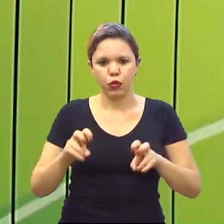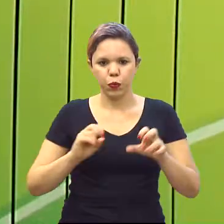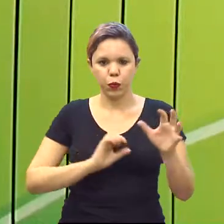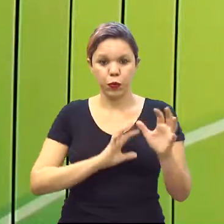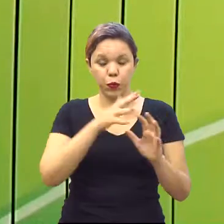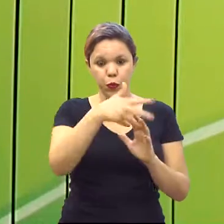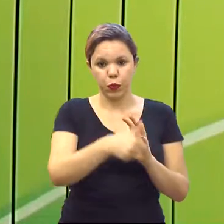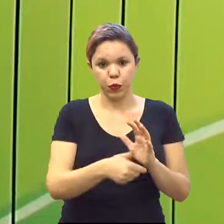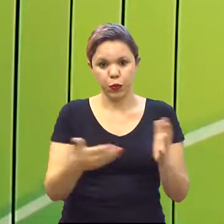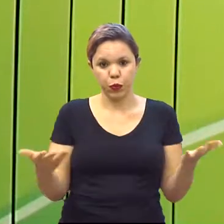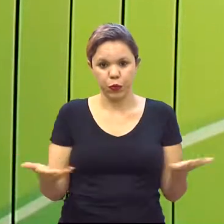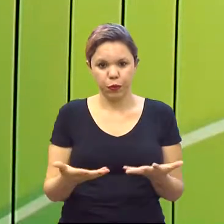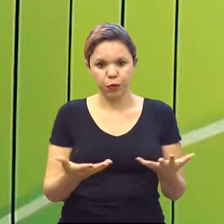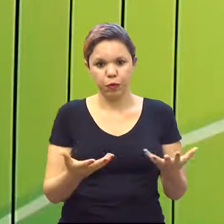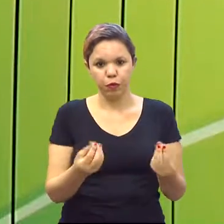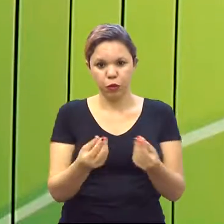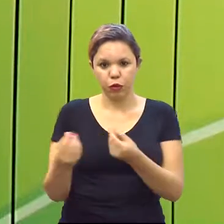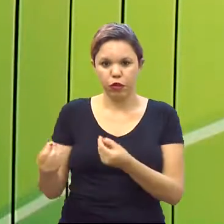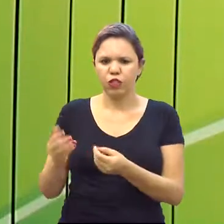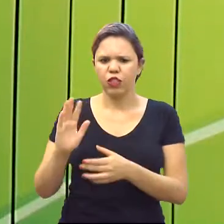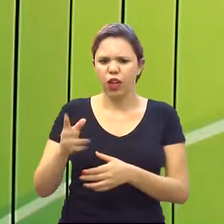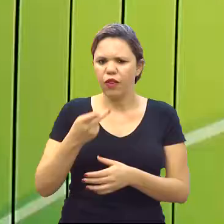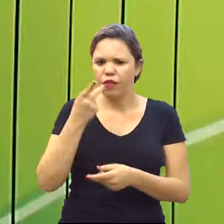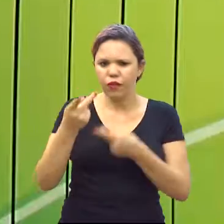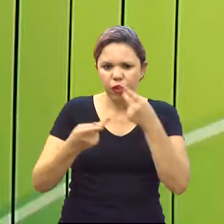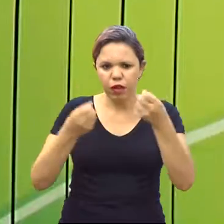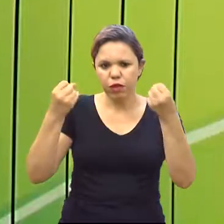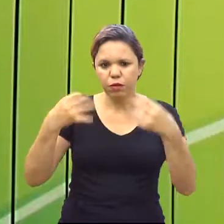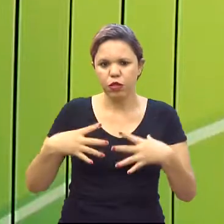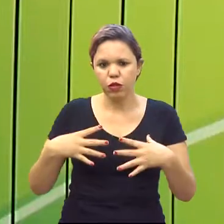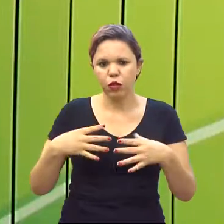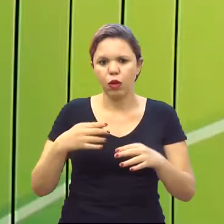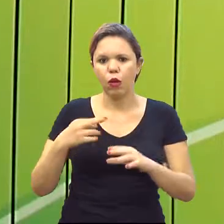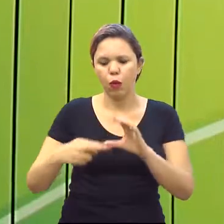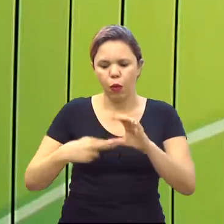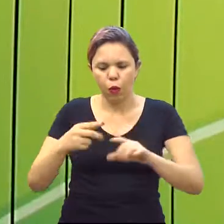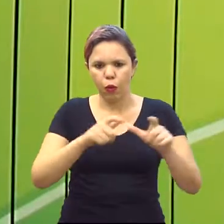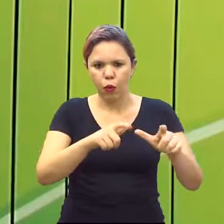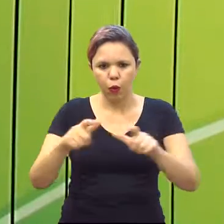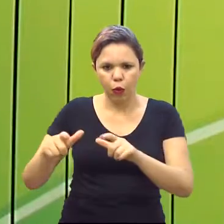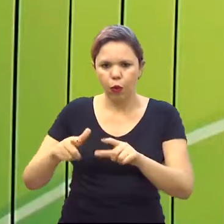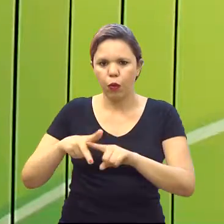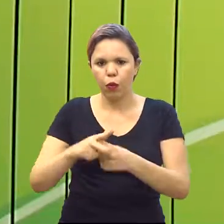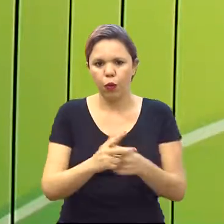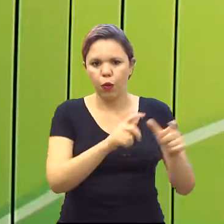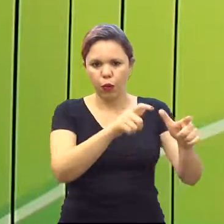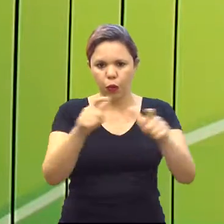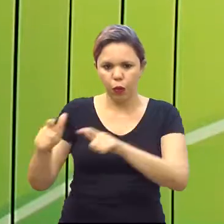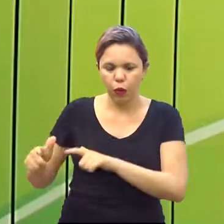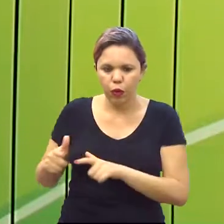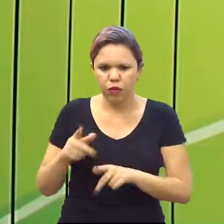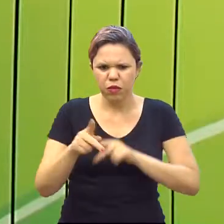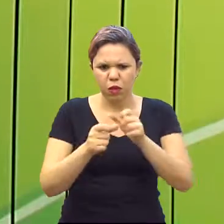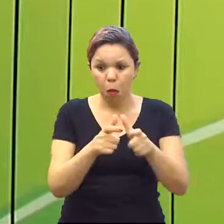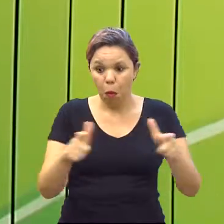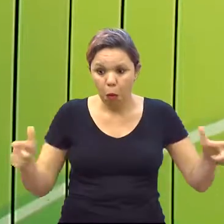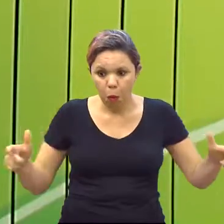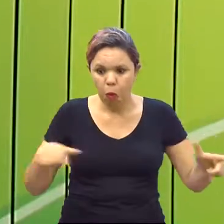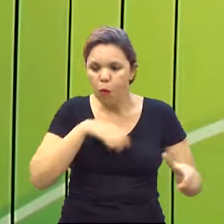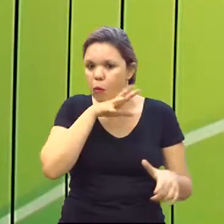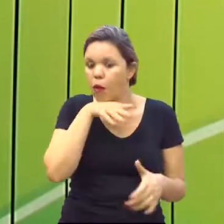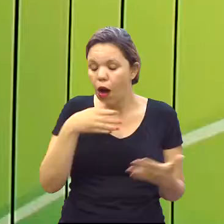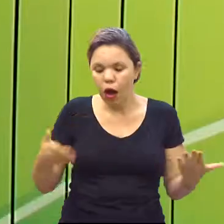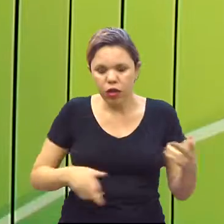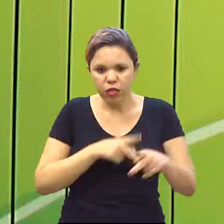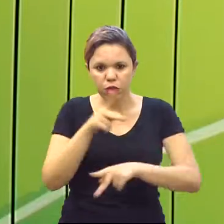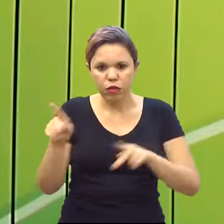notícias do meio ambiente e muito se falou em recuperação de locais e da população de animais nesse tempo em